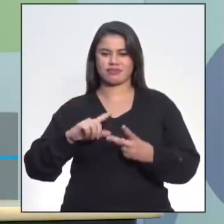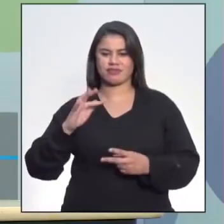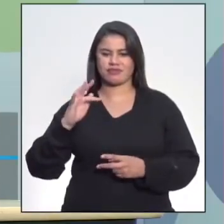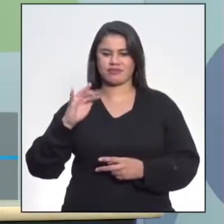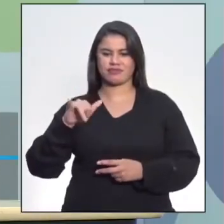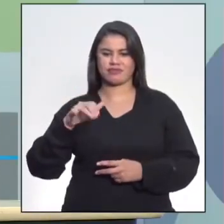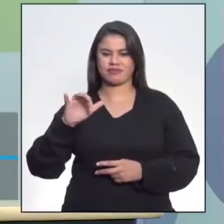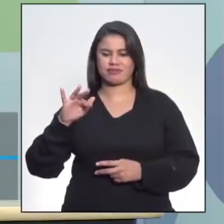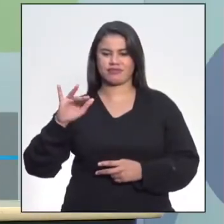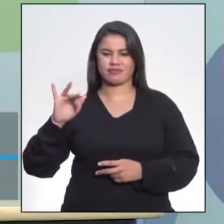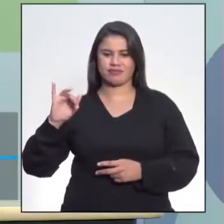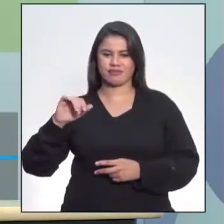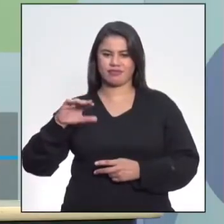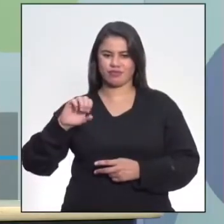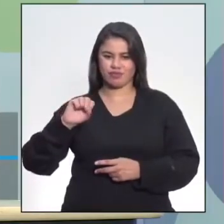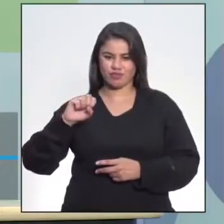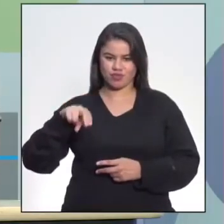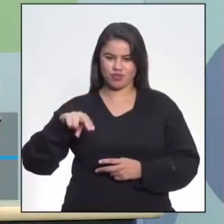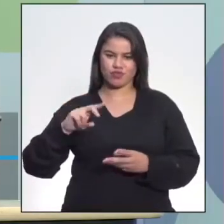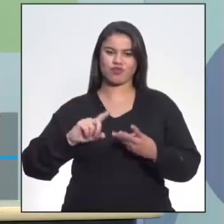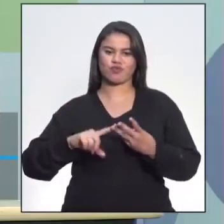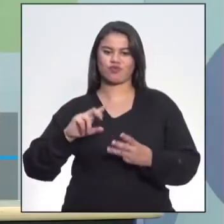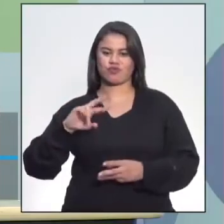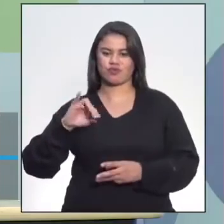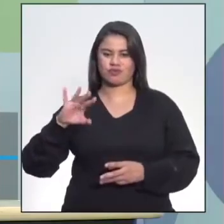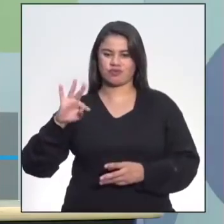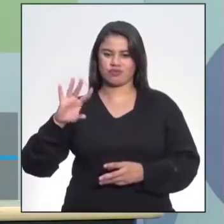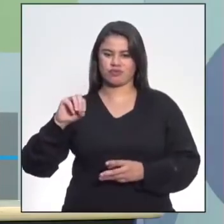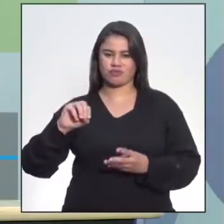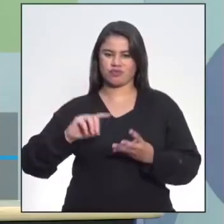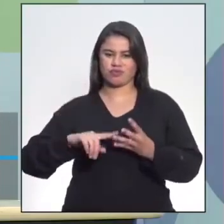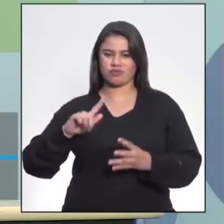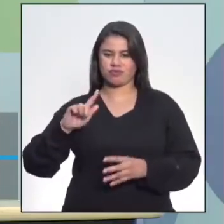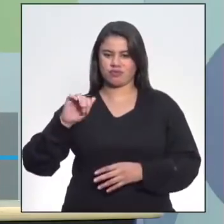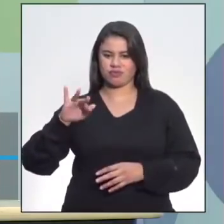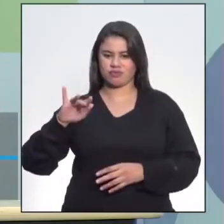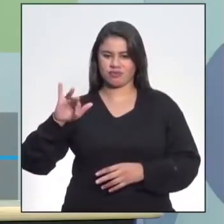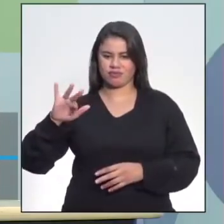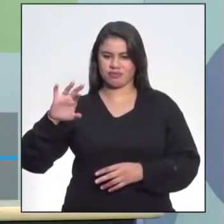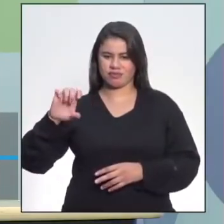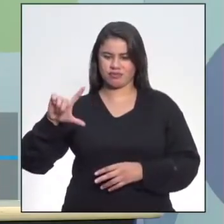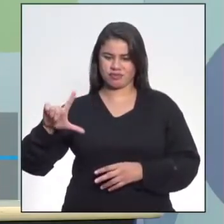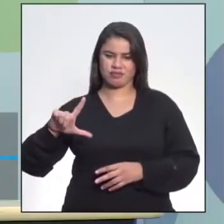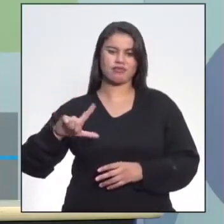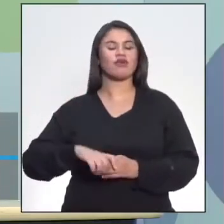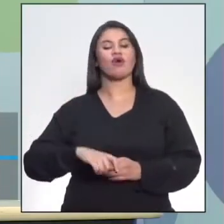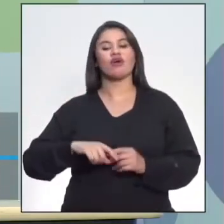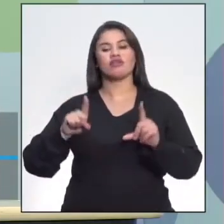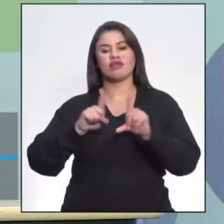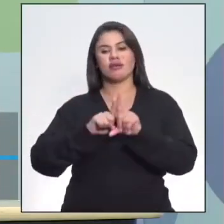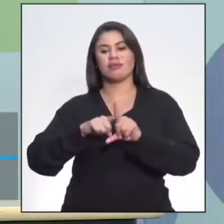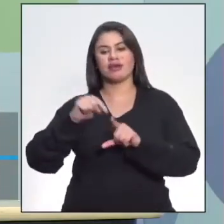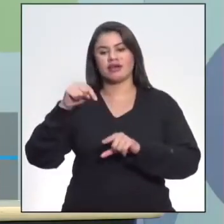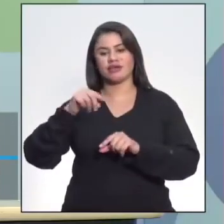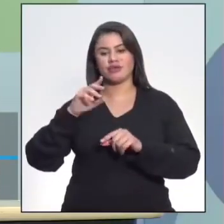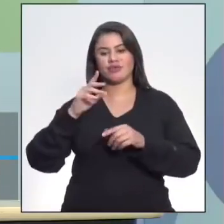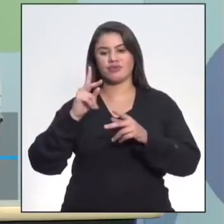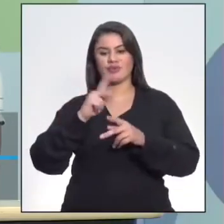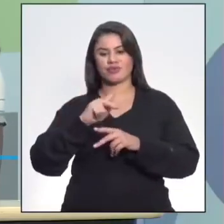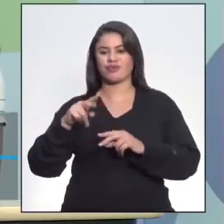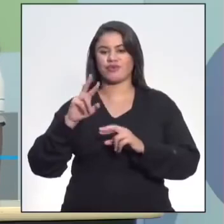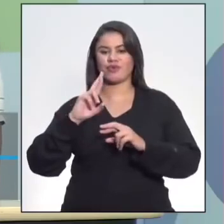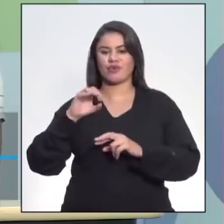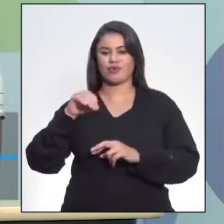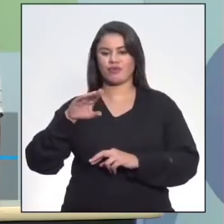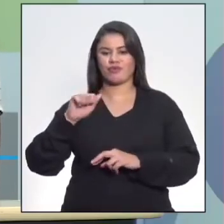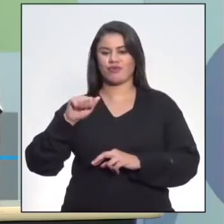do Victor e do Gabriel. E eu também gostaria de agradecer a participação do professor Romualdo, que está aqui conosco também na aula. E aí,